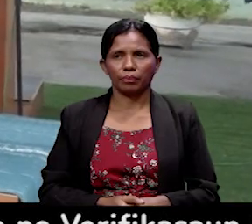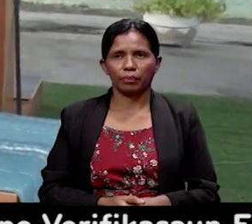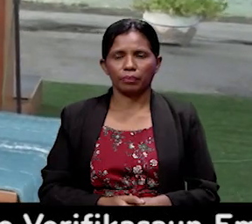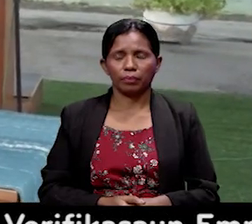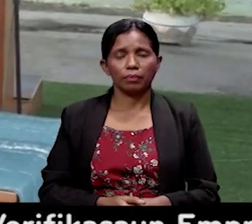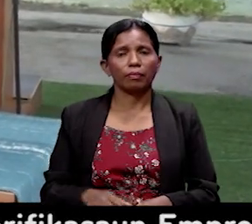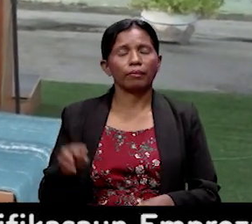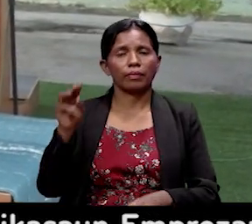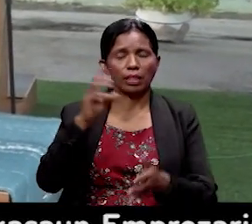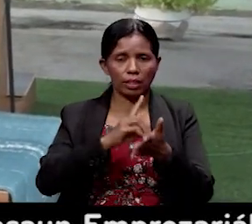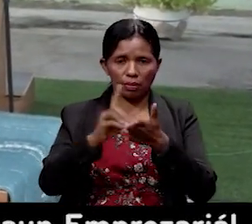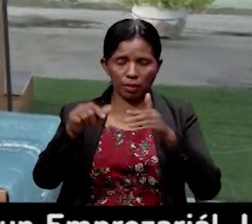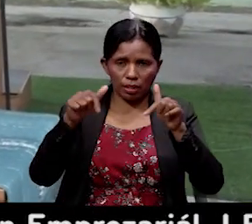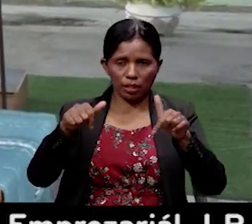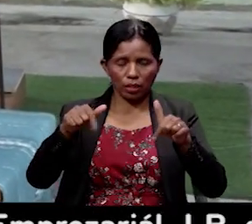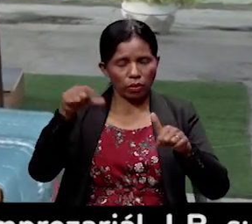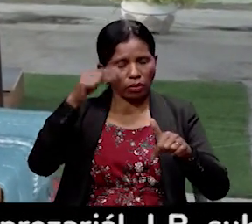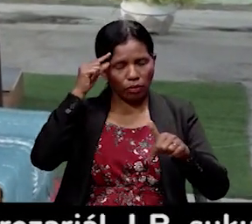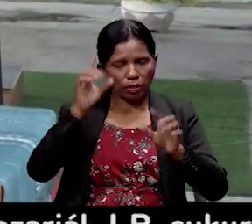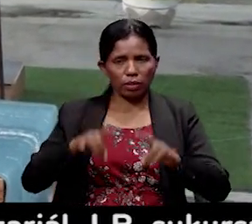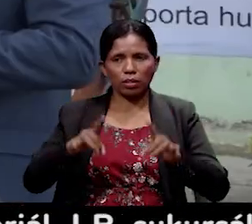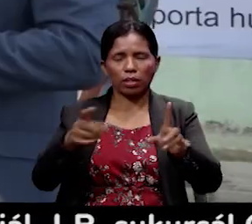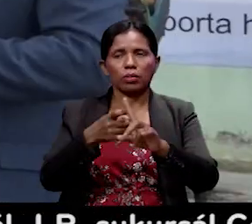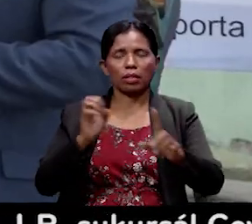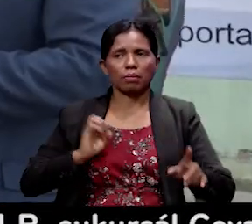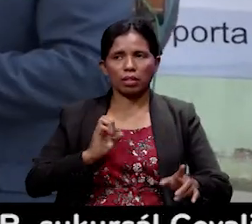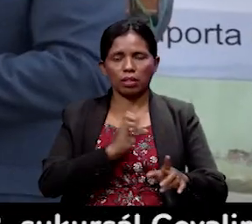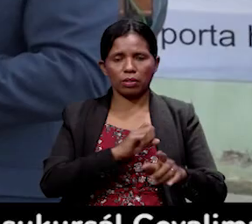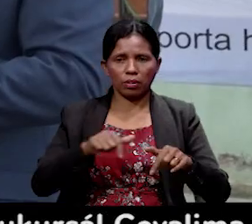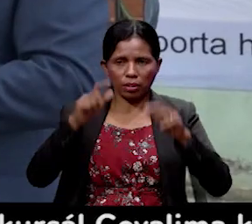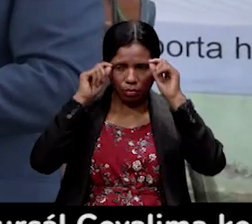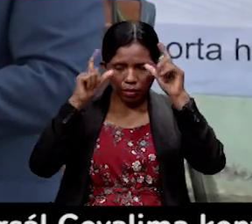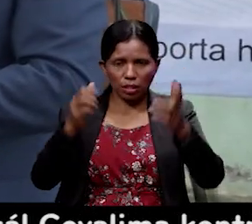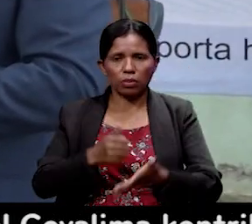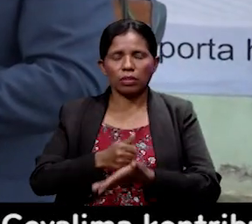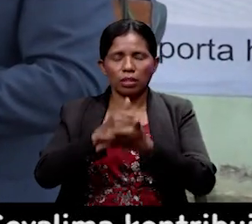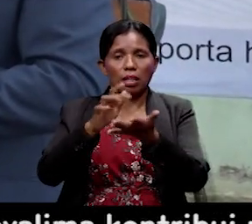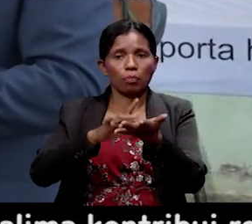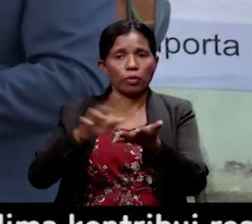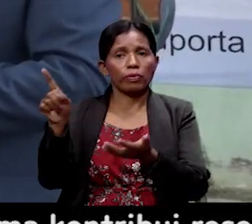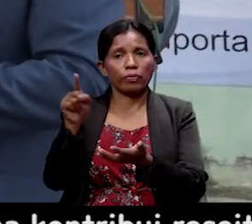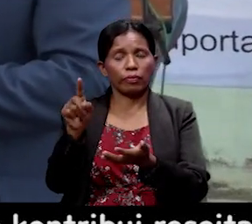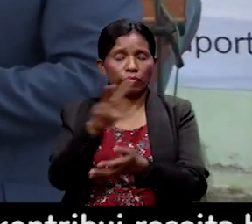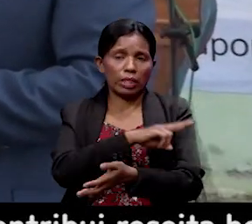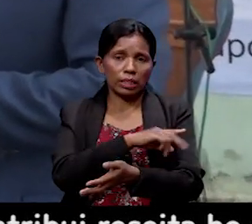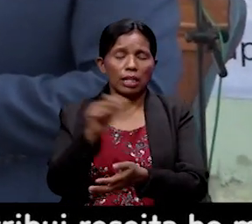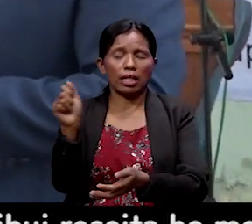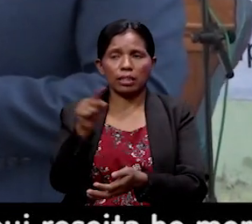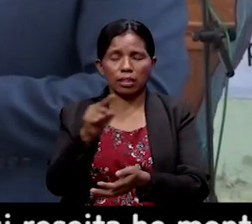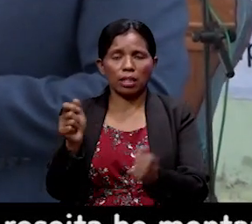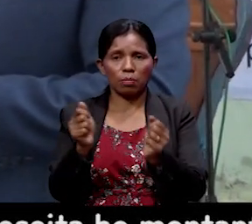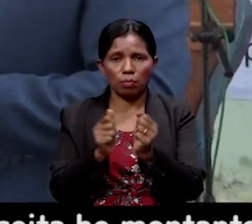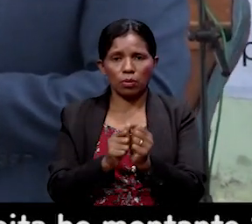Ia semana ne Governu Australia husi ni embaixador ia Timor-Leste apoia tam vasina AstraZeneka hamutuk doze rehung atus tolu mai